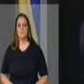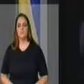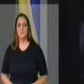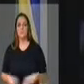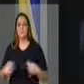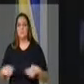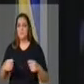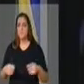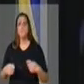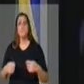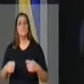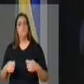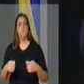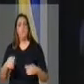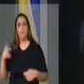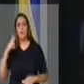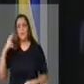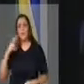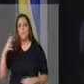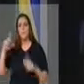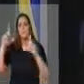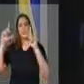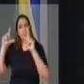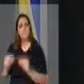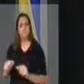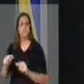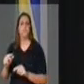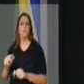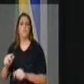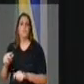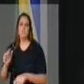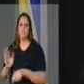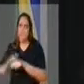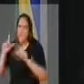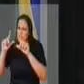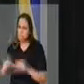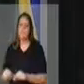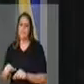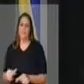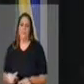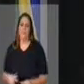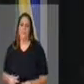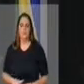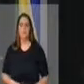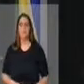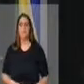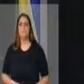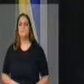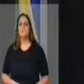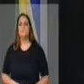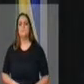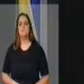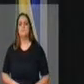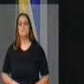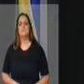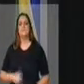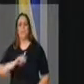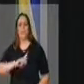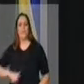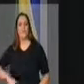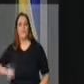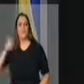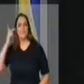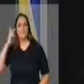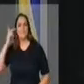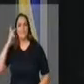reduza ainda mais o tabagismo e, evidentemente, como diz o médico Geraldo Alckmin, governador de São